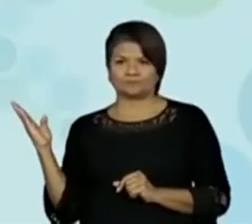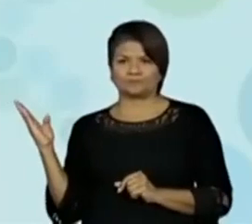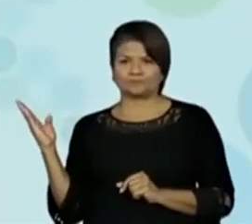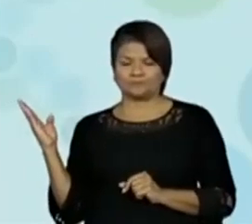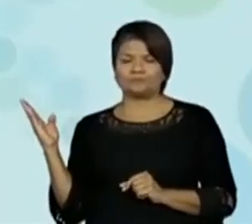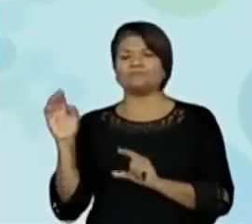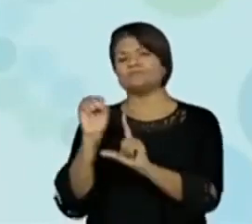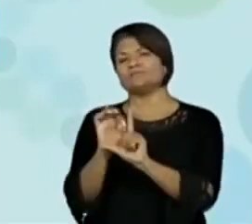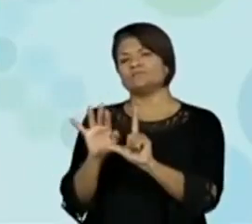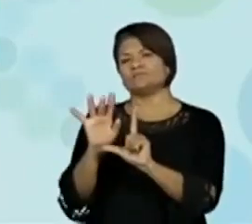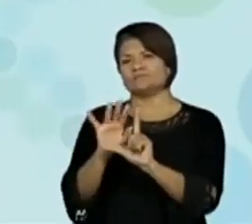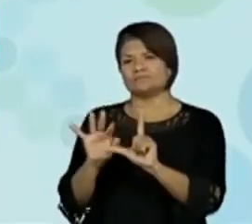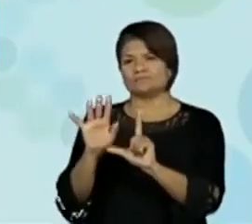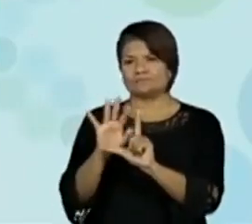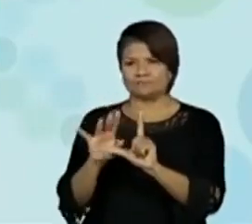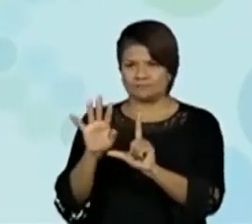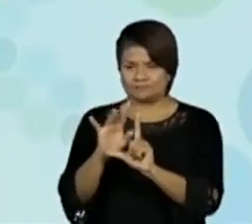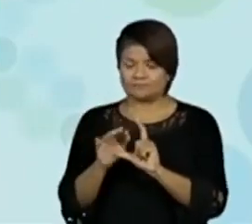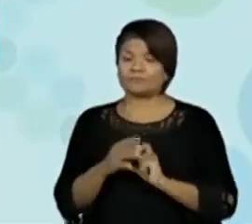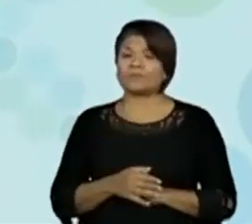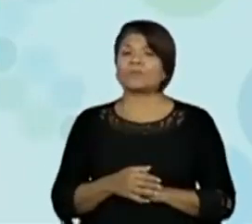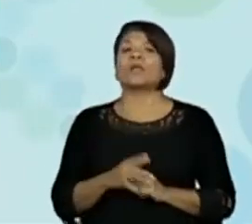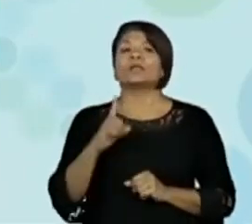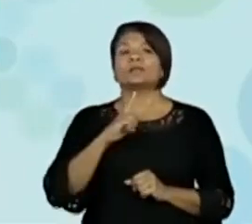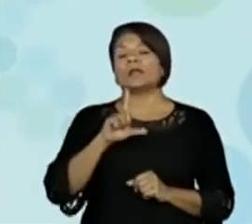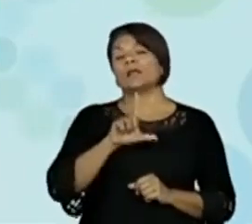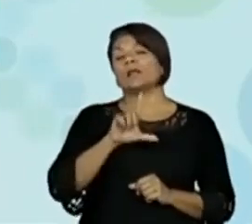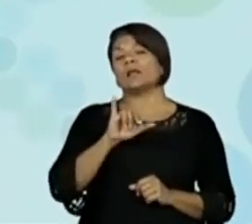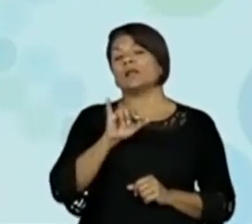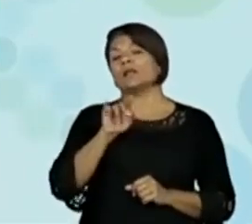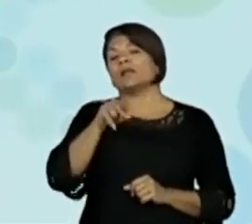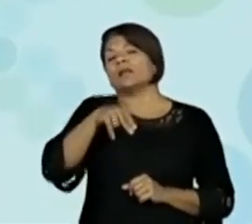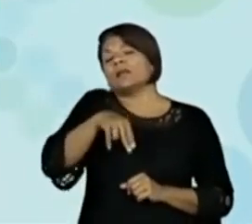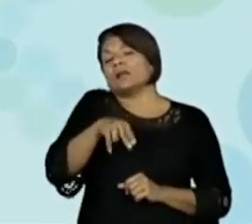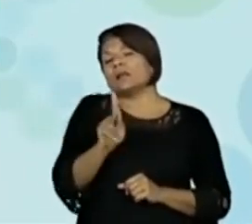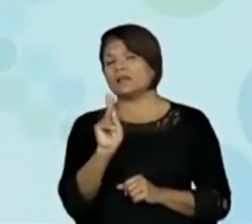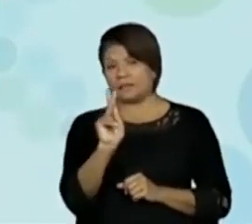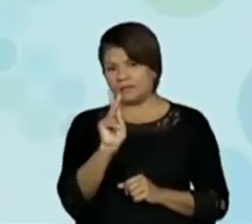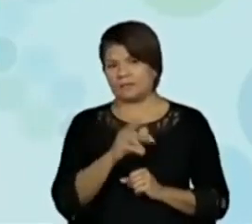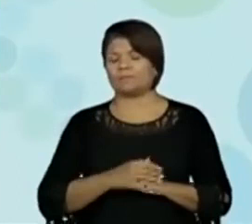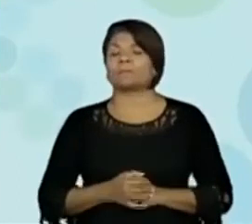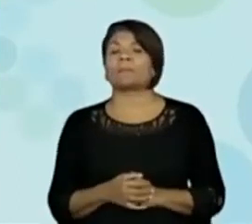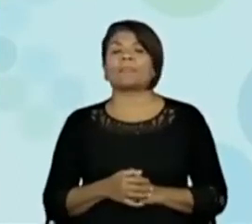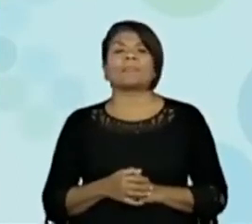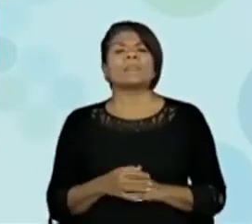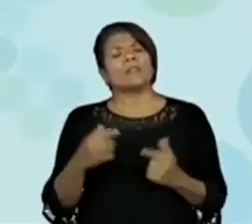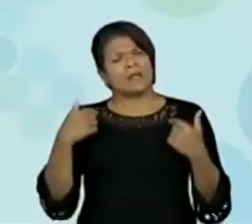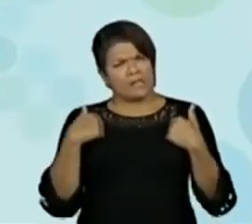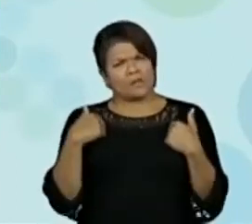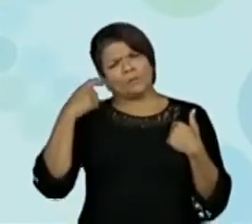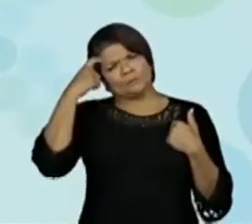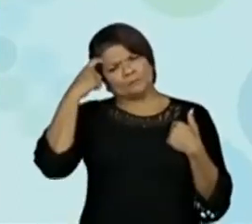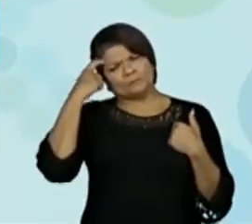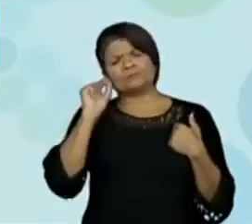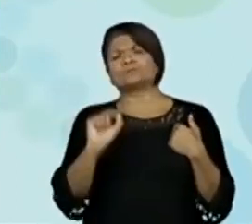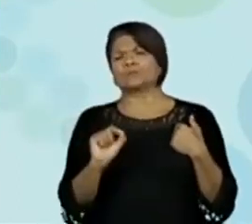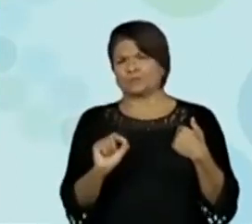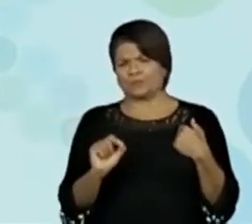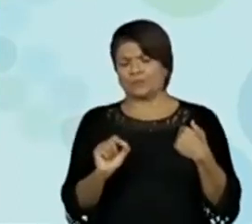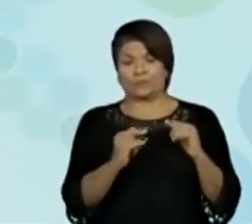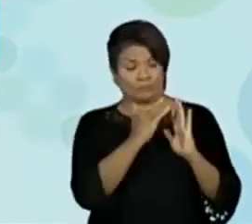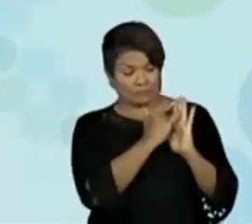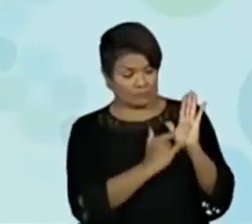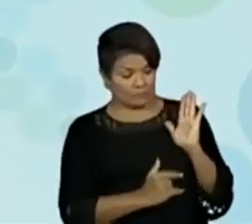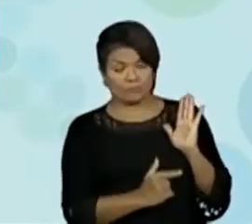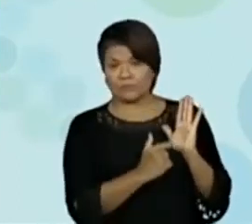Code e um link. O que a professora Ana Paula pensou dessa vez? Nós falamos dessa notícia,